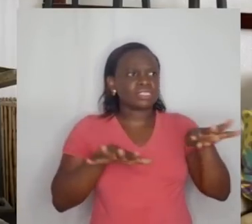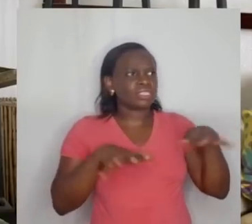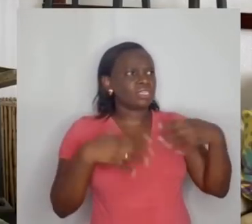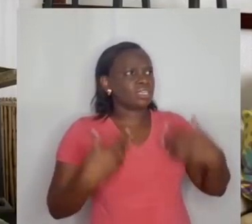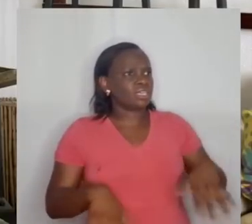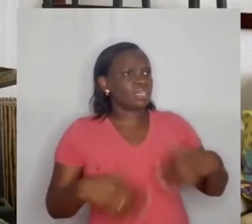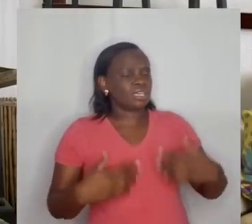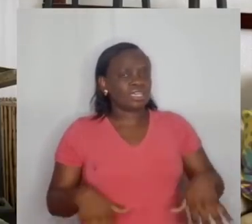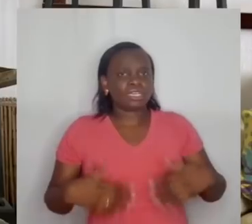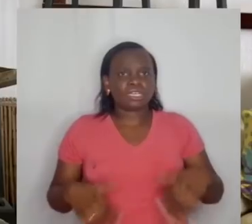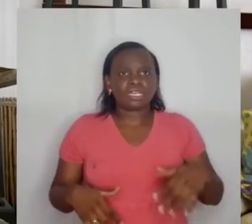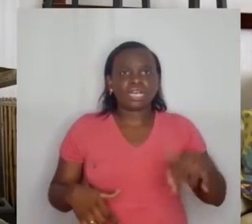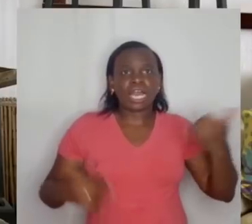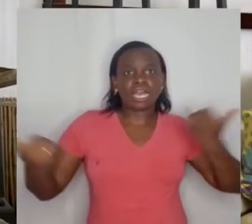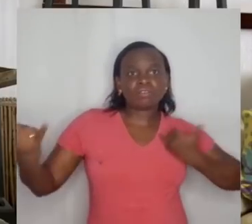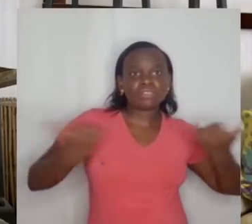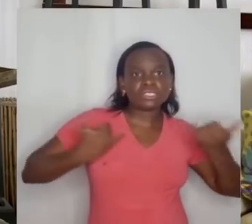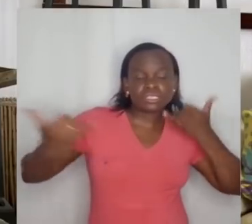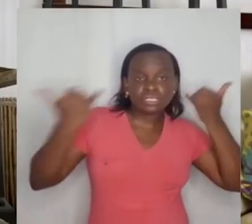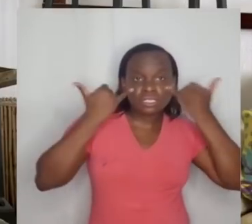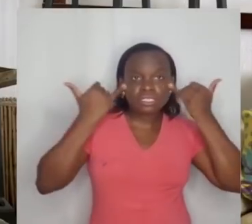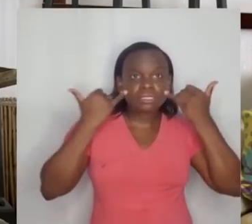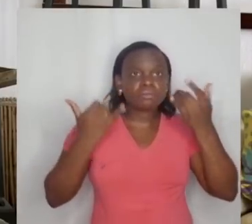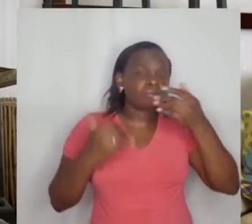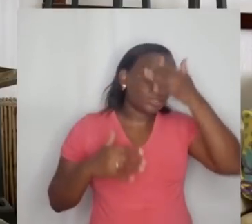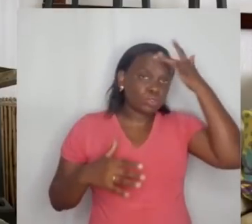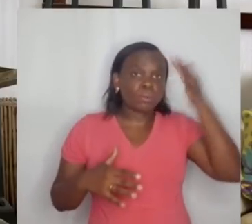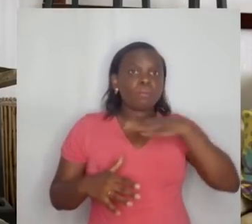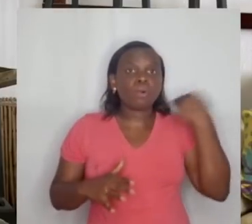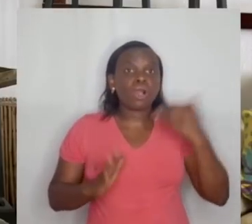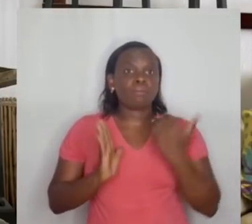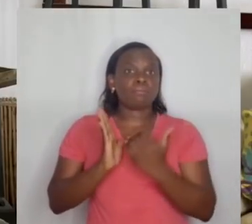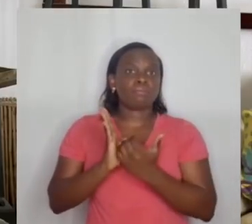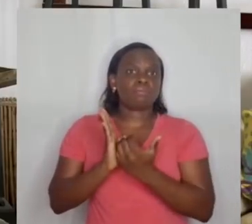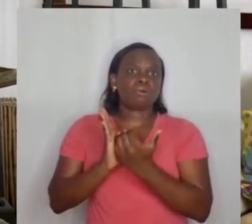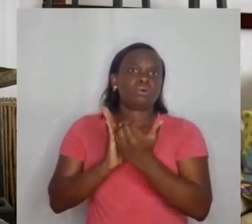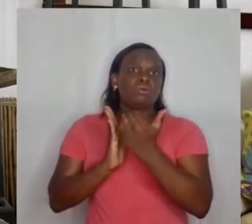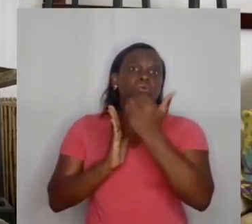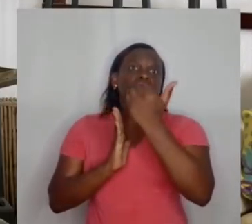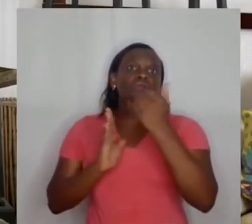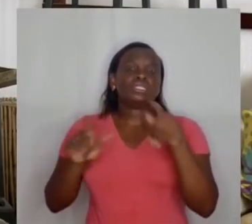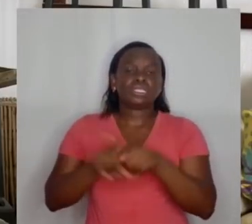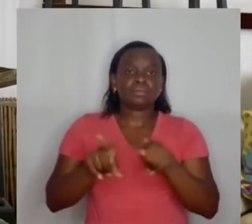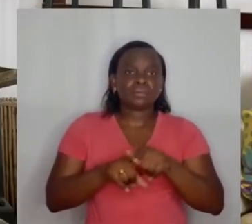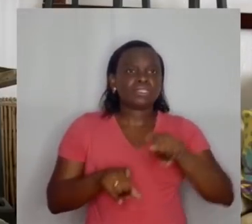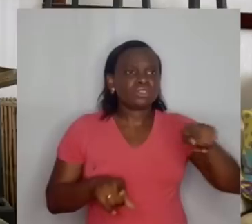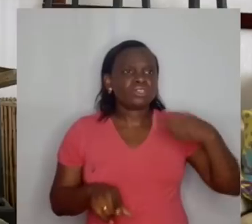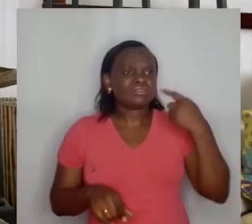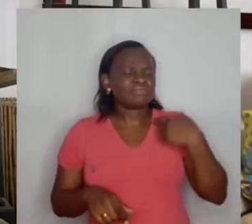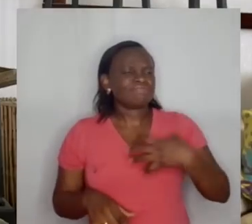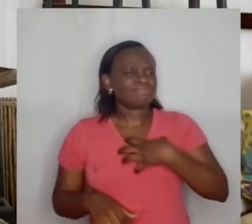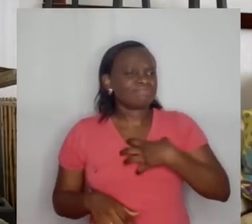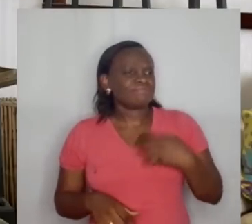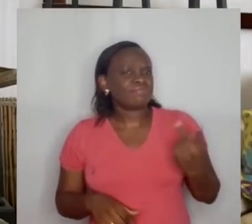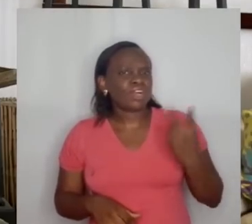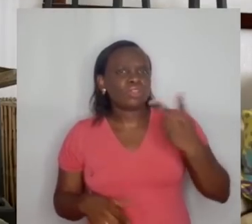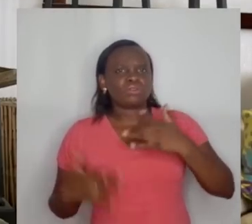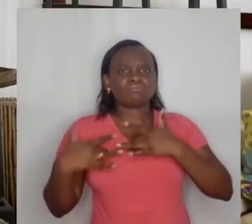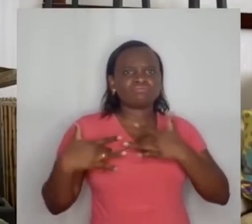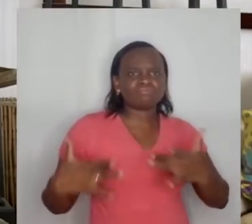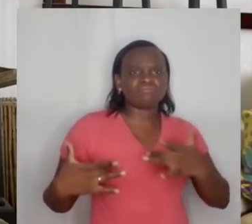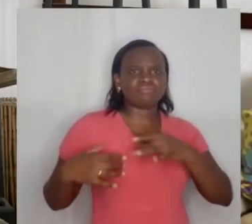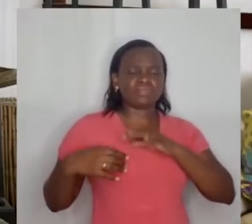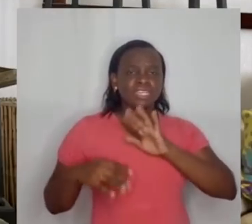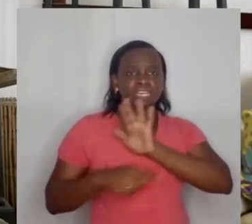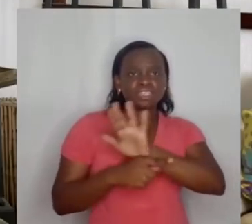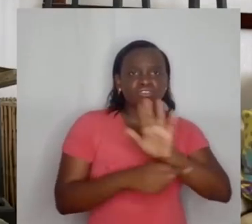atônitos notícias sobre o crescente número de mortos e descobrimos o valor da solidariedade, da